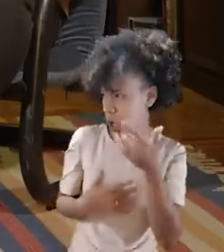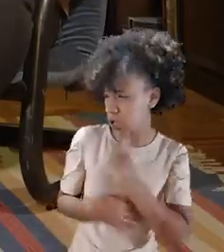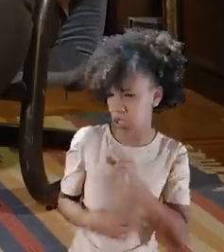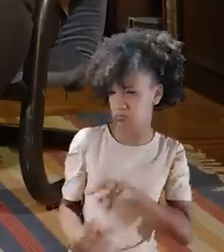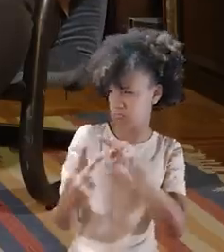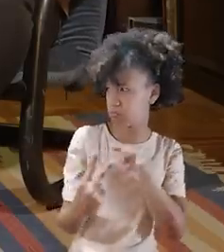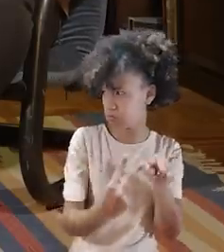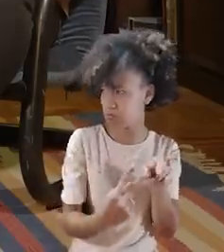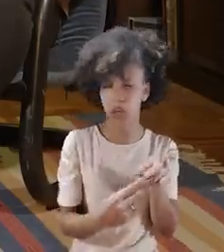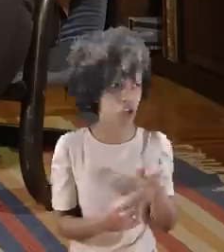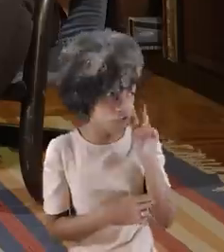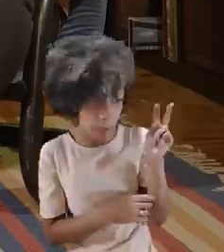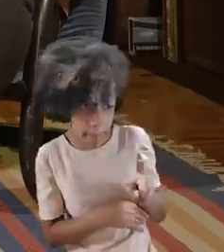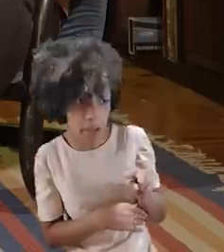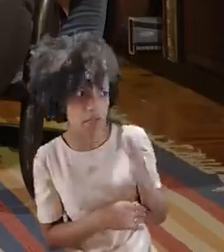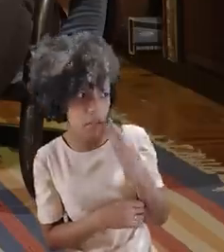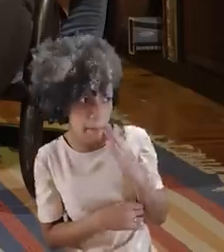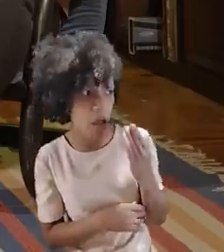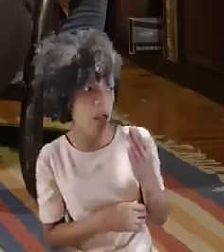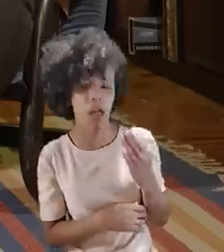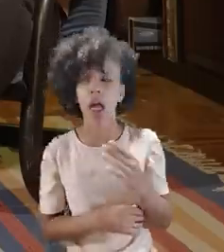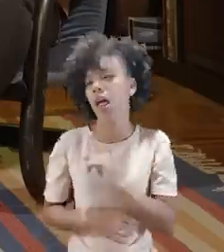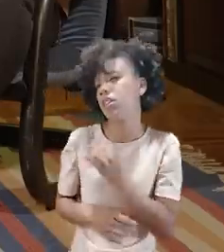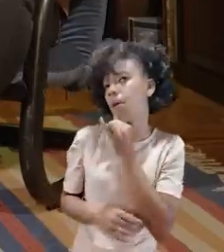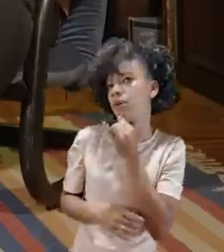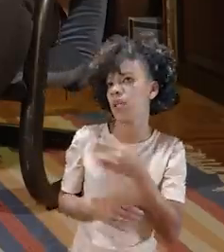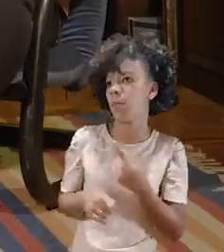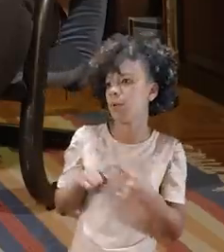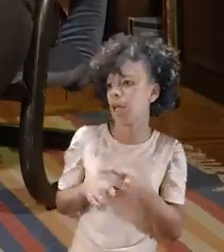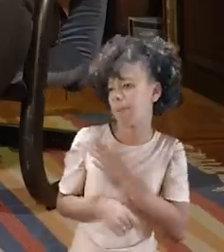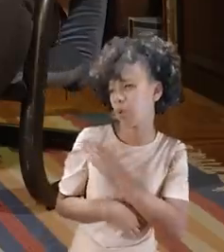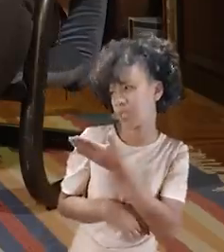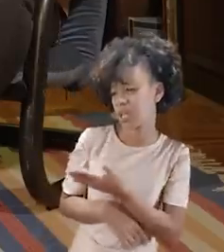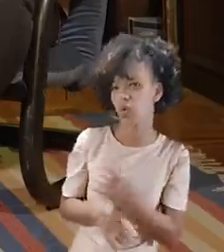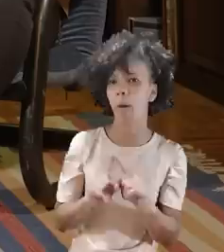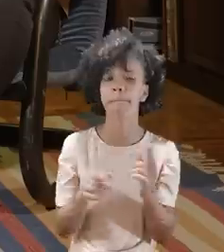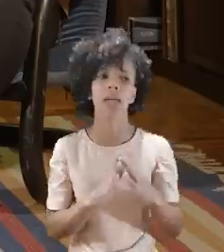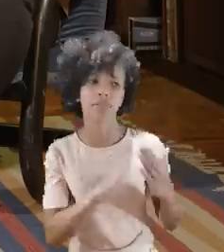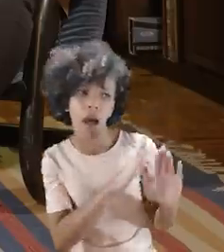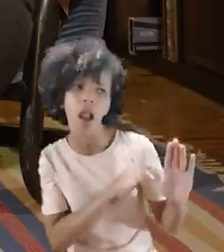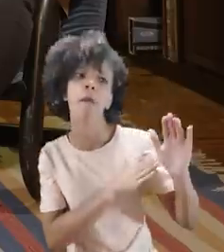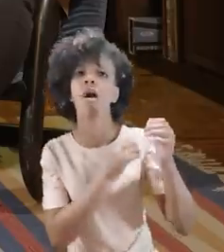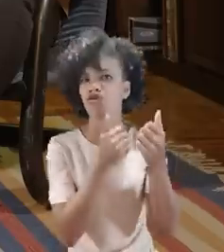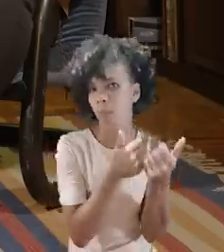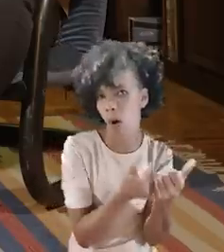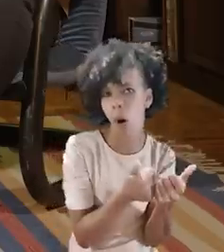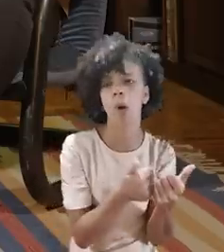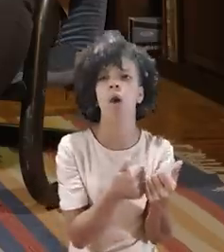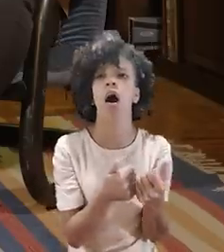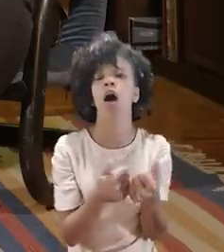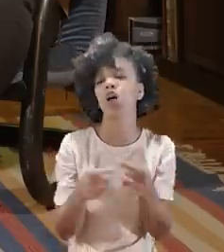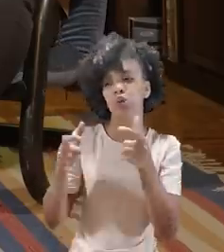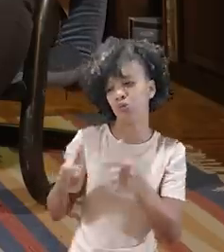e bateu-lhe saber para debater o olho saber se o cara vai não quer ir preconceito digo assim na quebrada galera é mais de